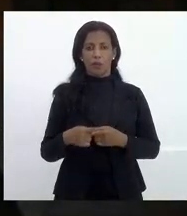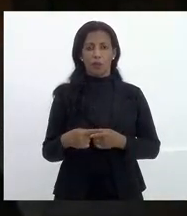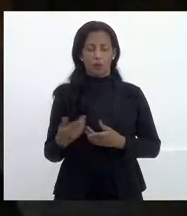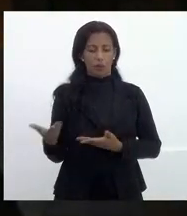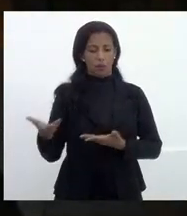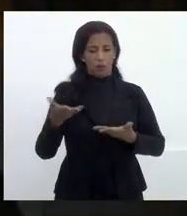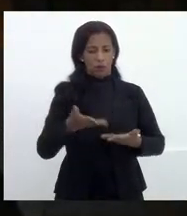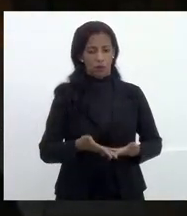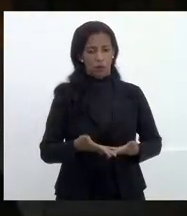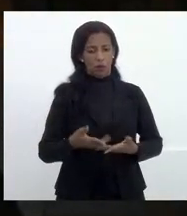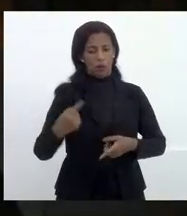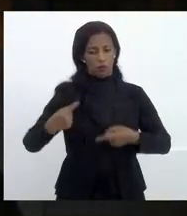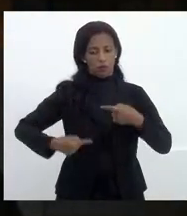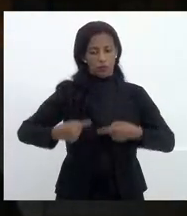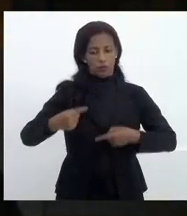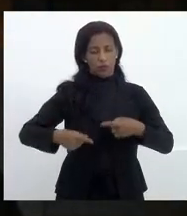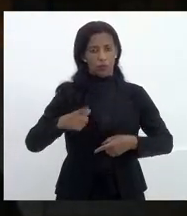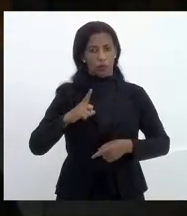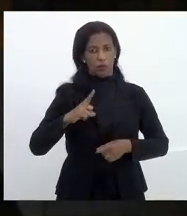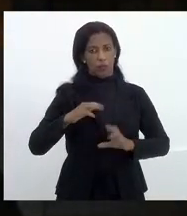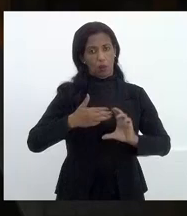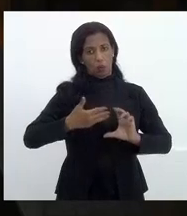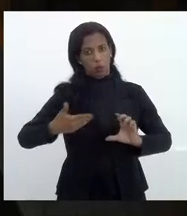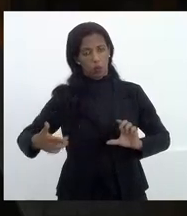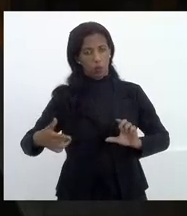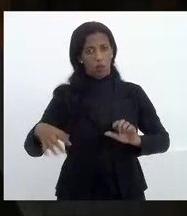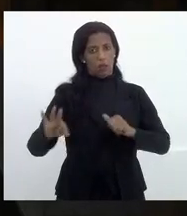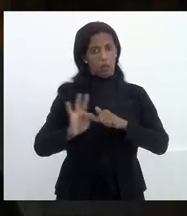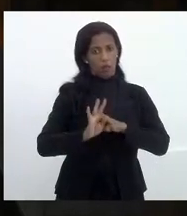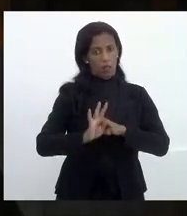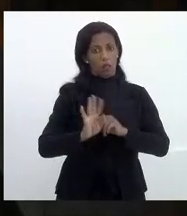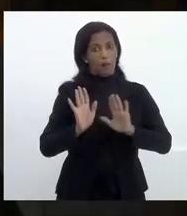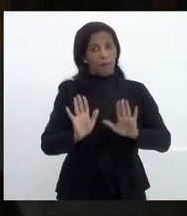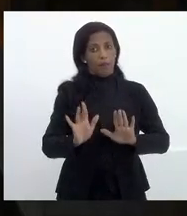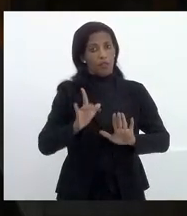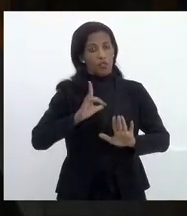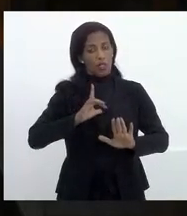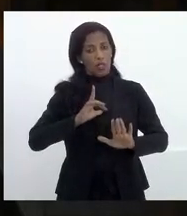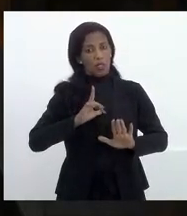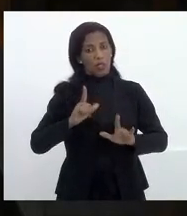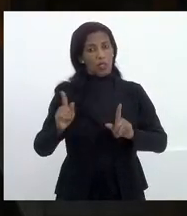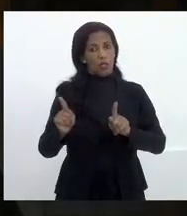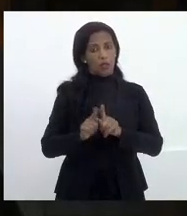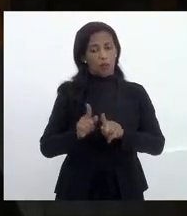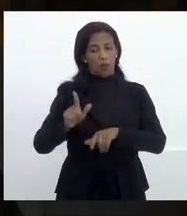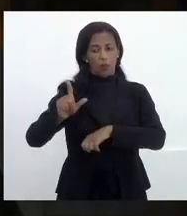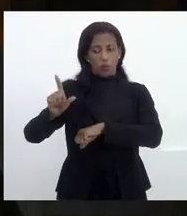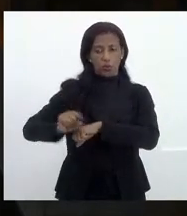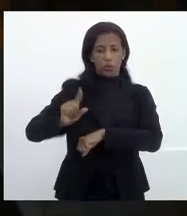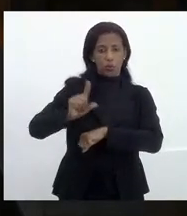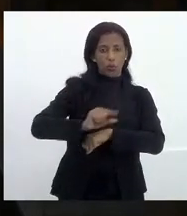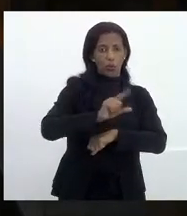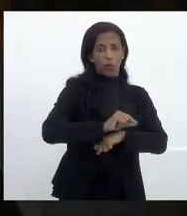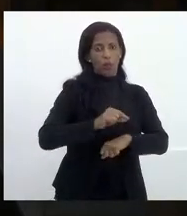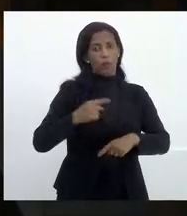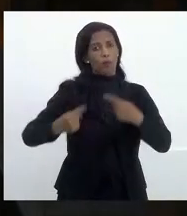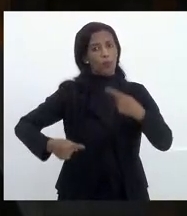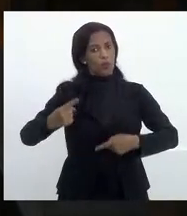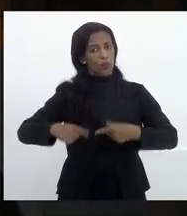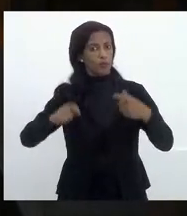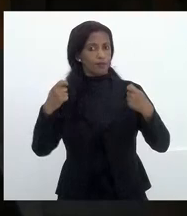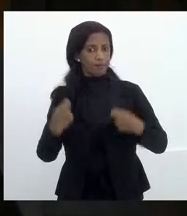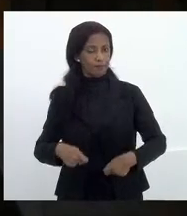coloca aqui esse debate evidentemente que tem um aspecto técnico mas que ele tem um aspecto de escolhas políticas que terão que ser feitos